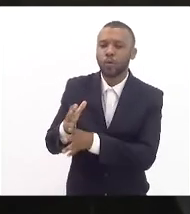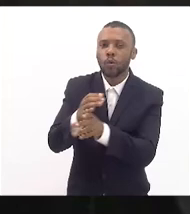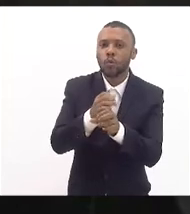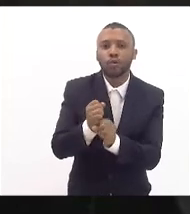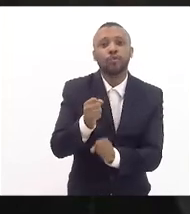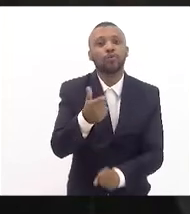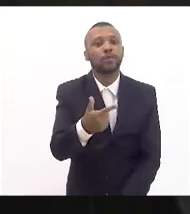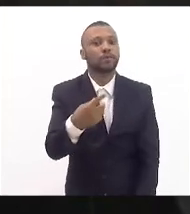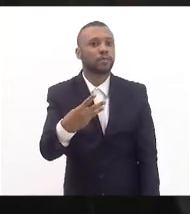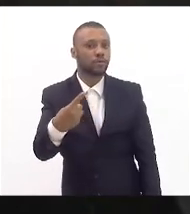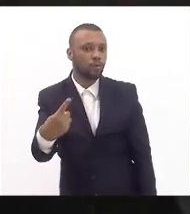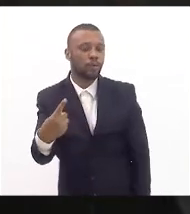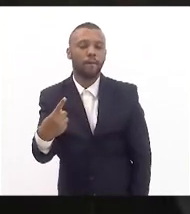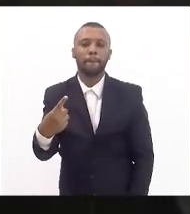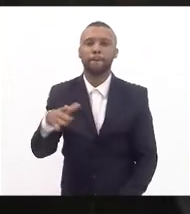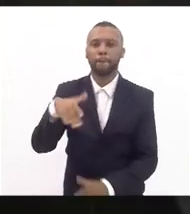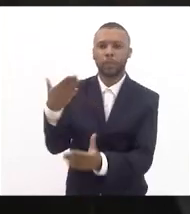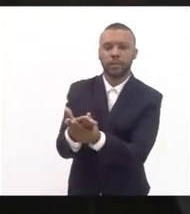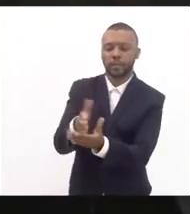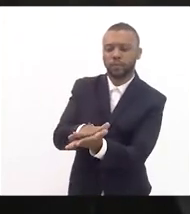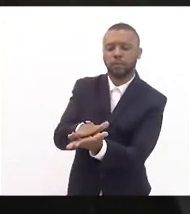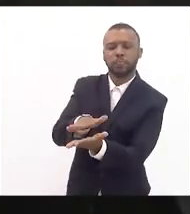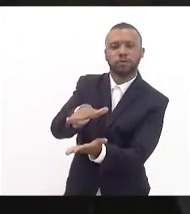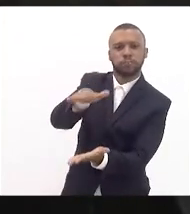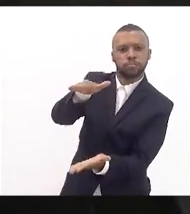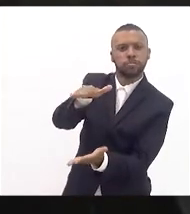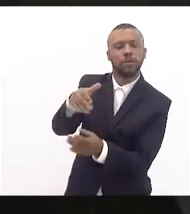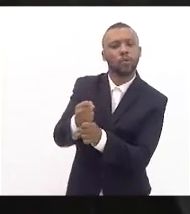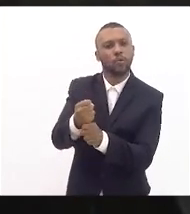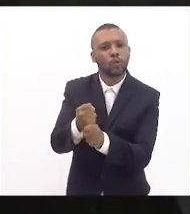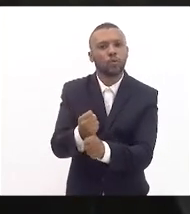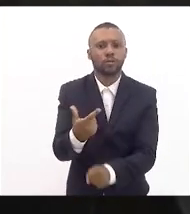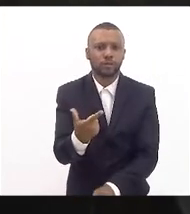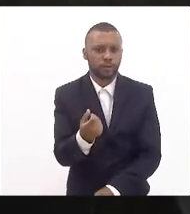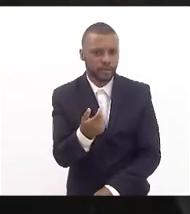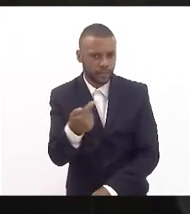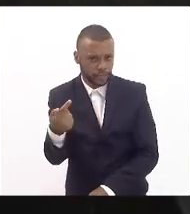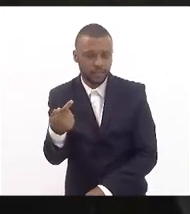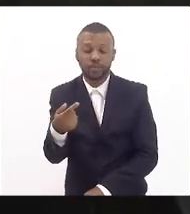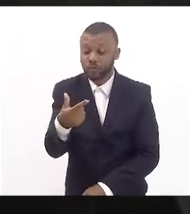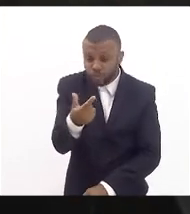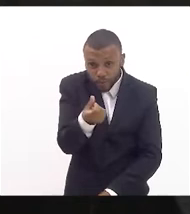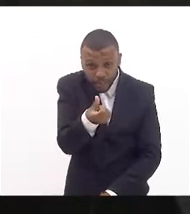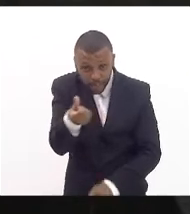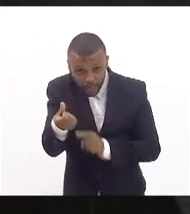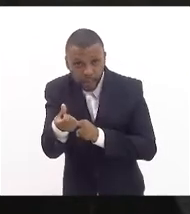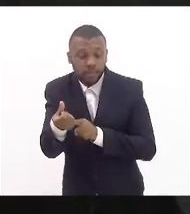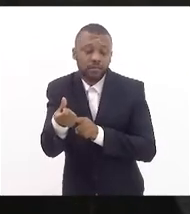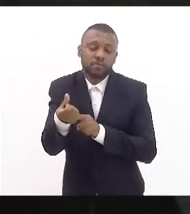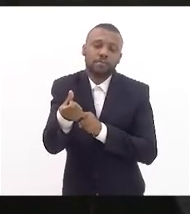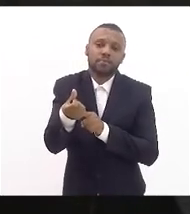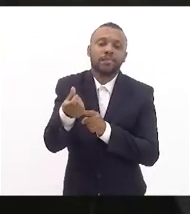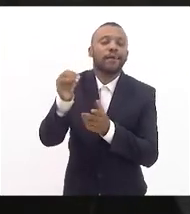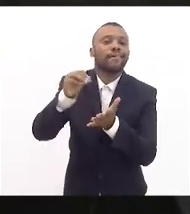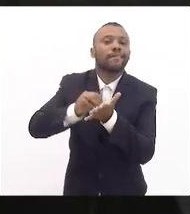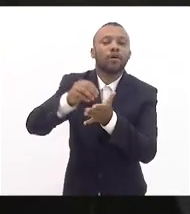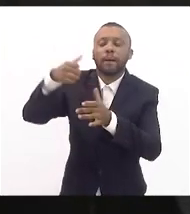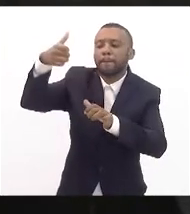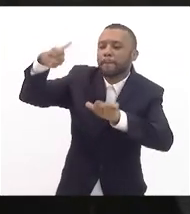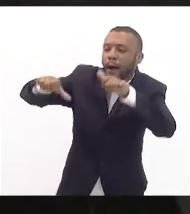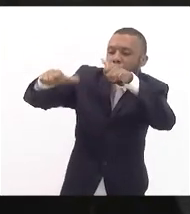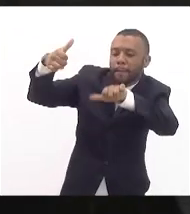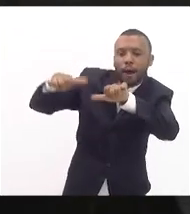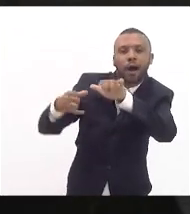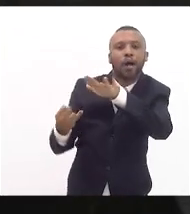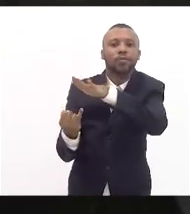241 processos que, desde 2016, não é? Estão sob a análise do ITERJ e não